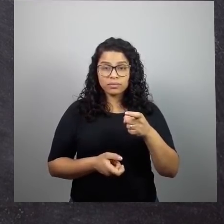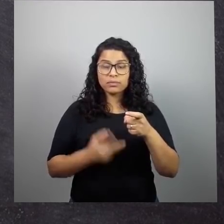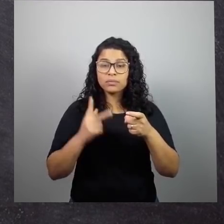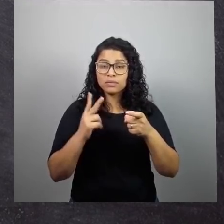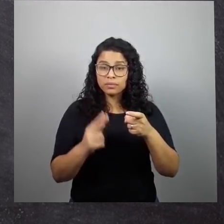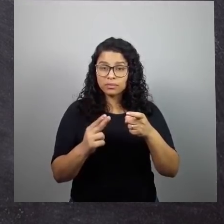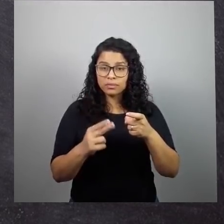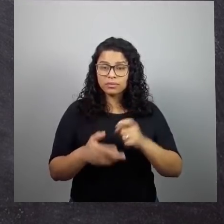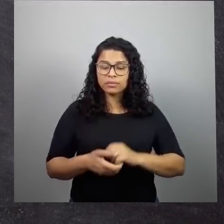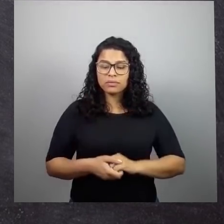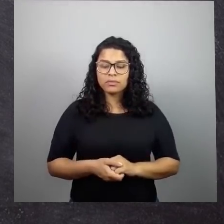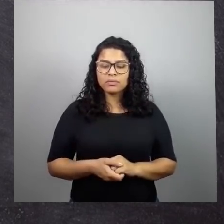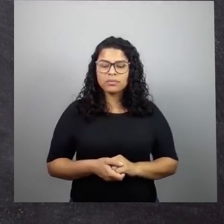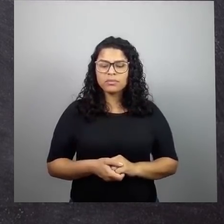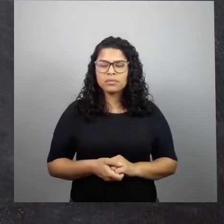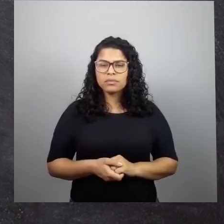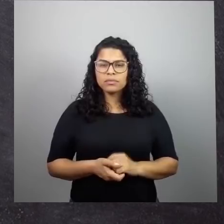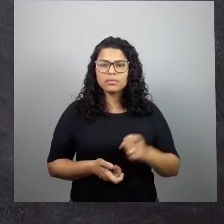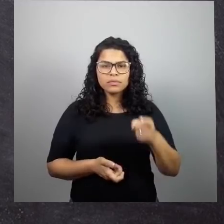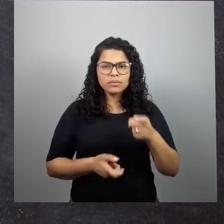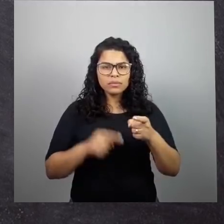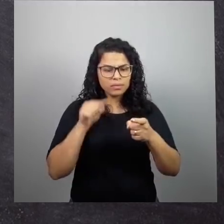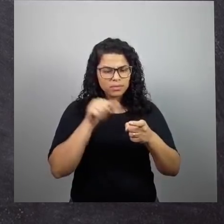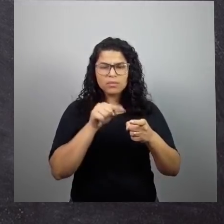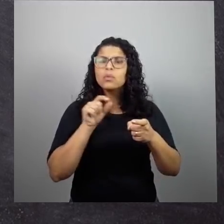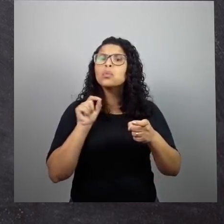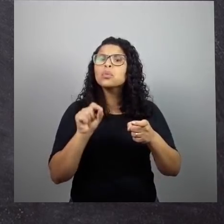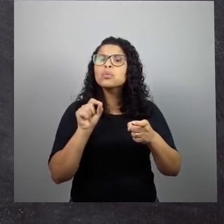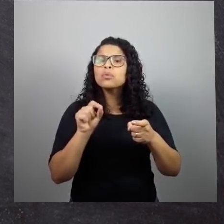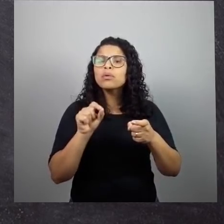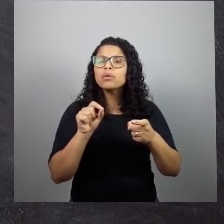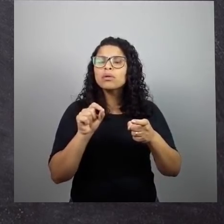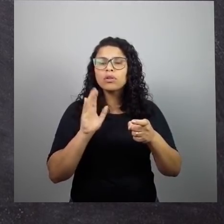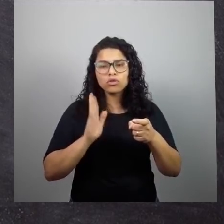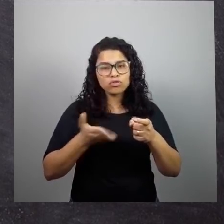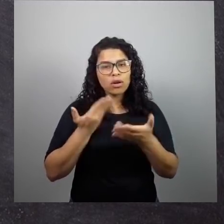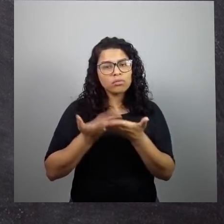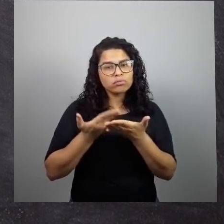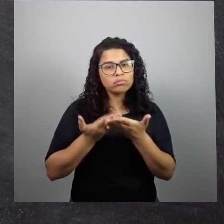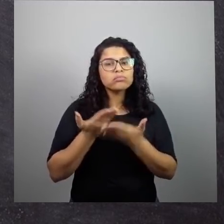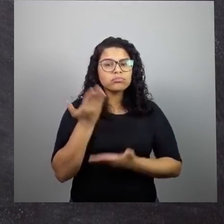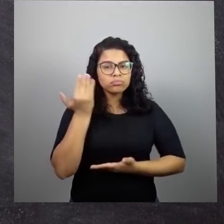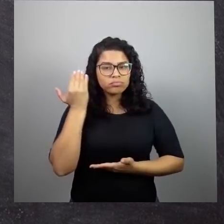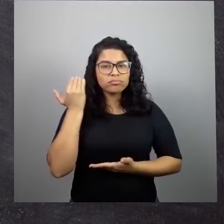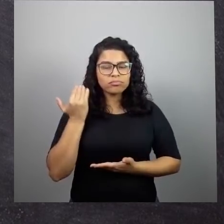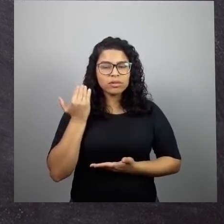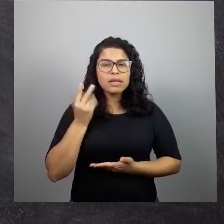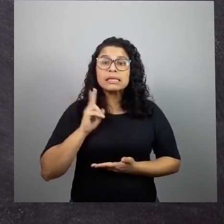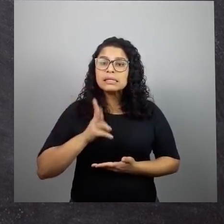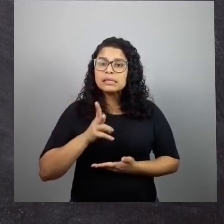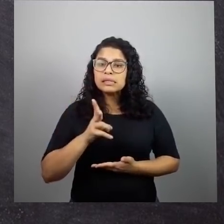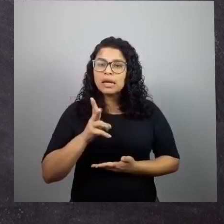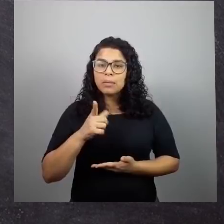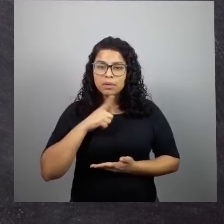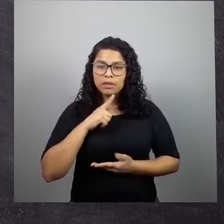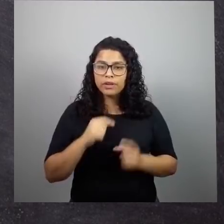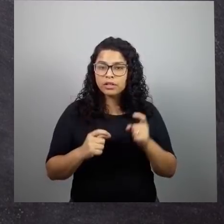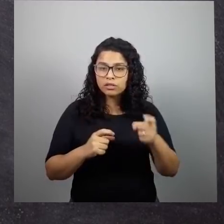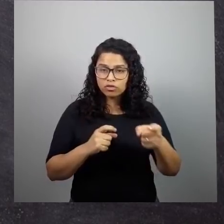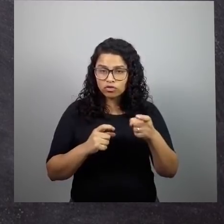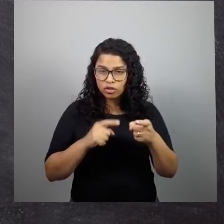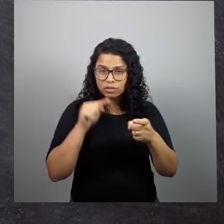X é igual. O que quer dizer isso? X é igual. Nós já vimos lá em outra aula que toda vez que nós